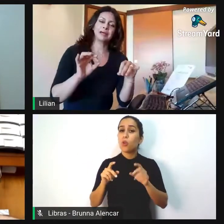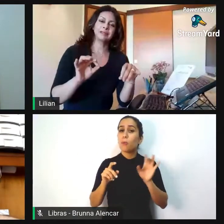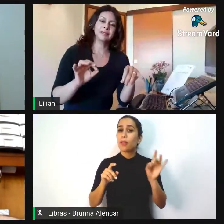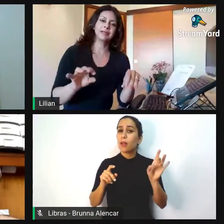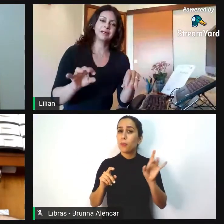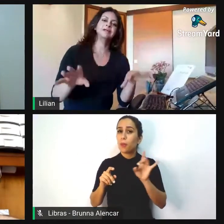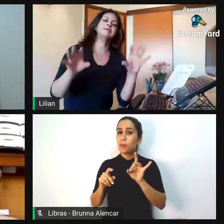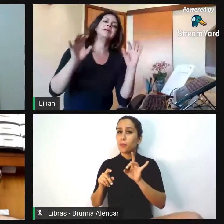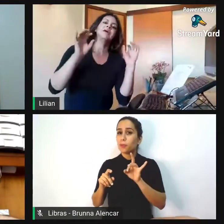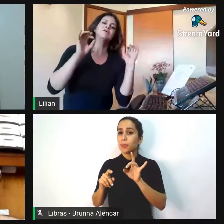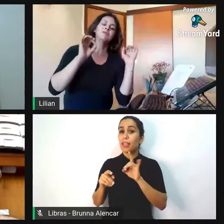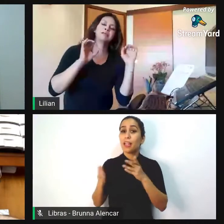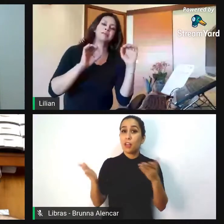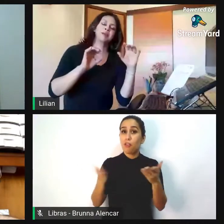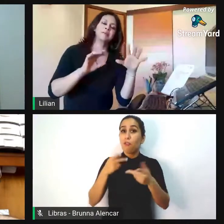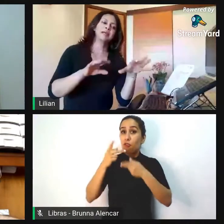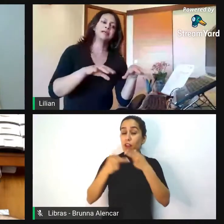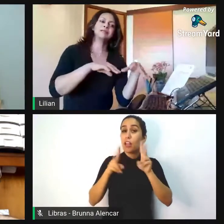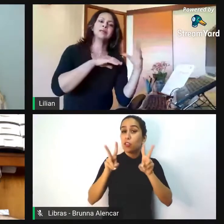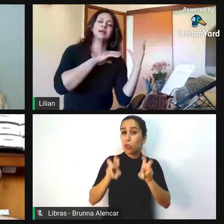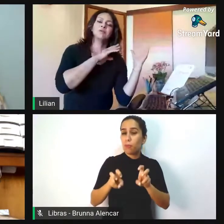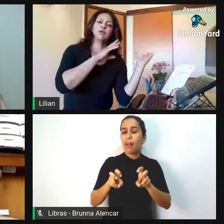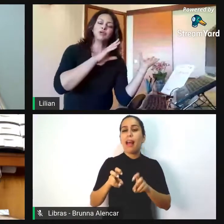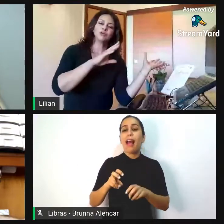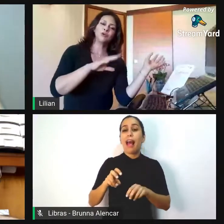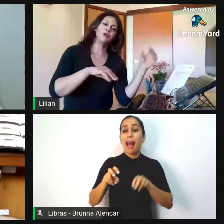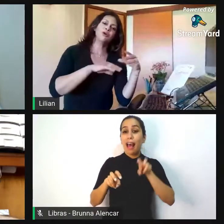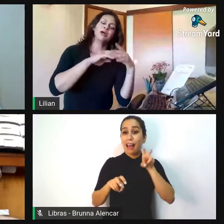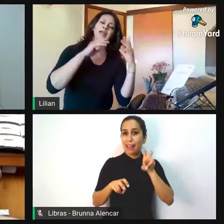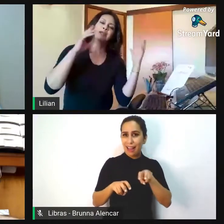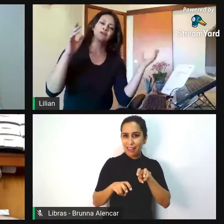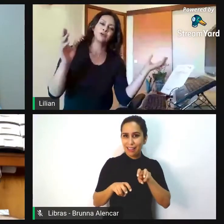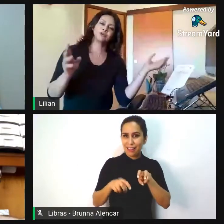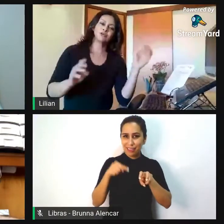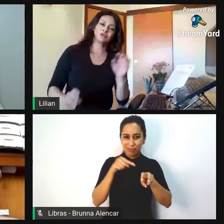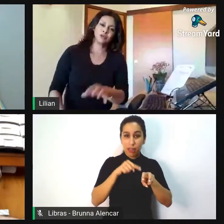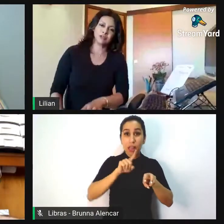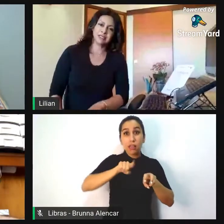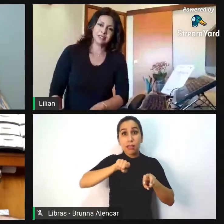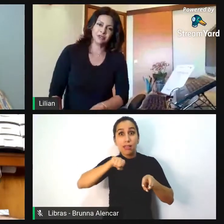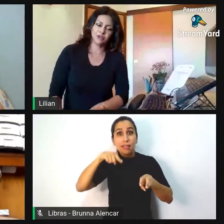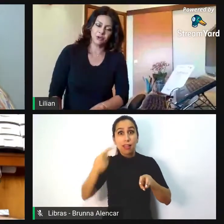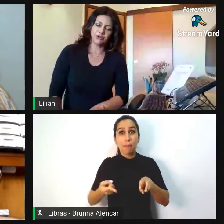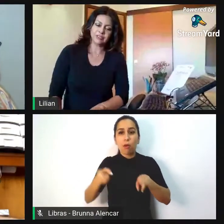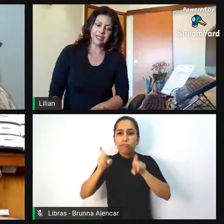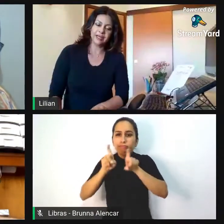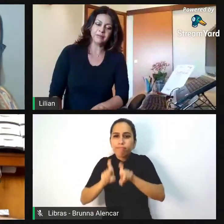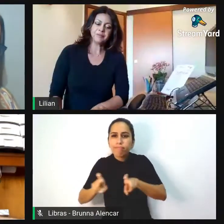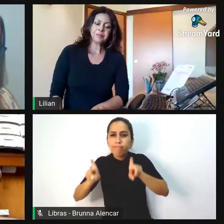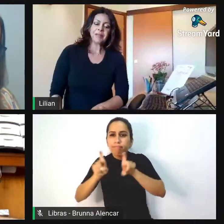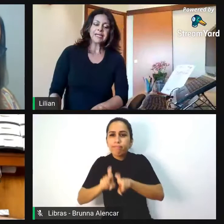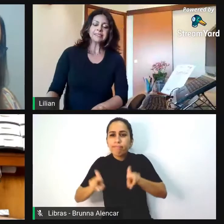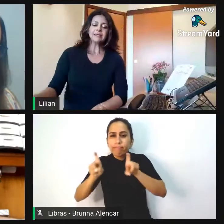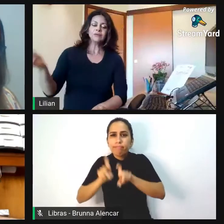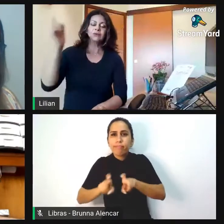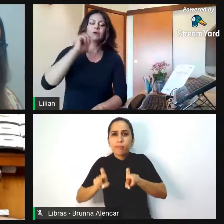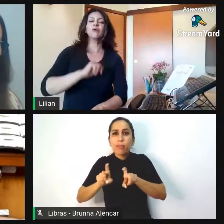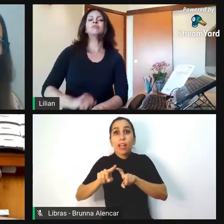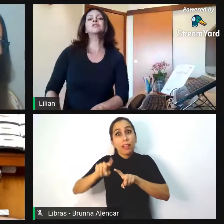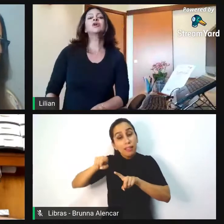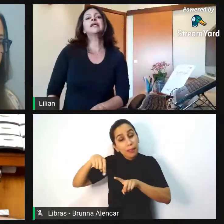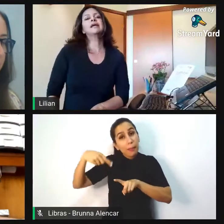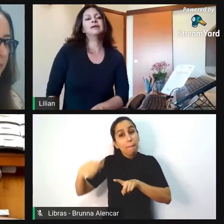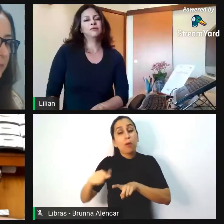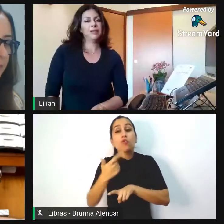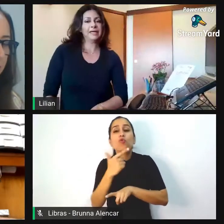item. Vou começar agora pela cadeira, vou passar para a mesa, monitor e todos os outros acessórios, tá? Então,